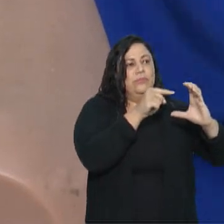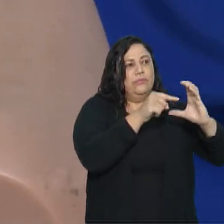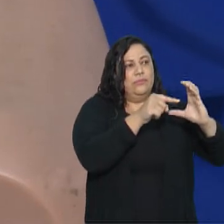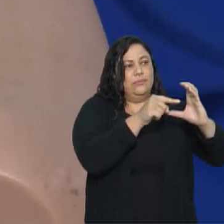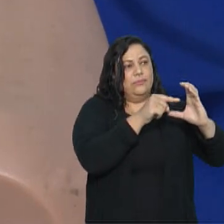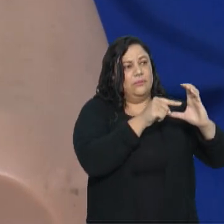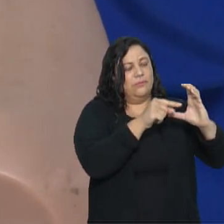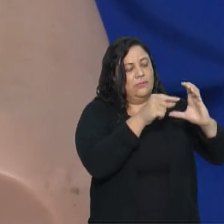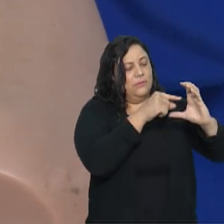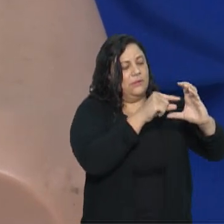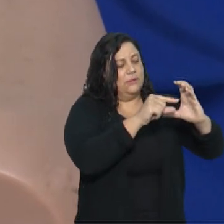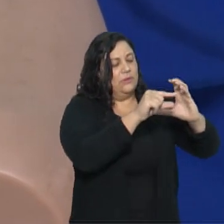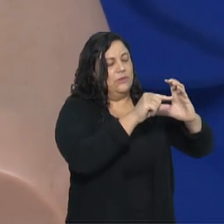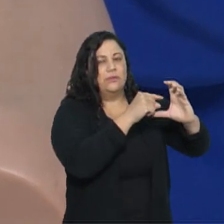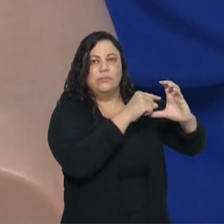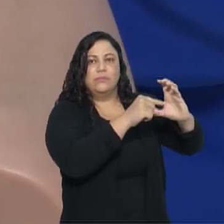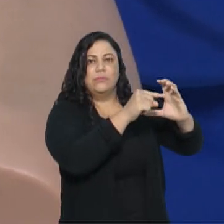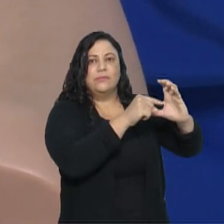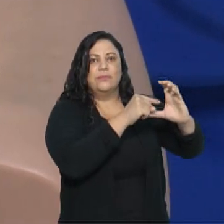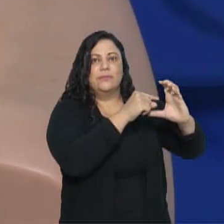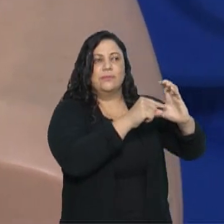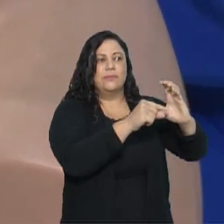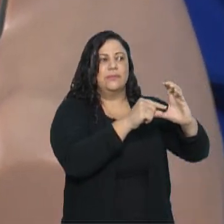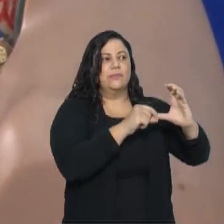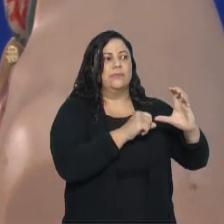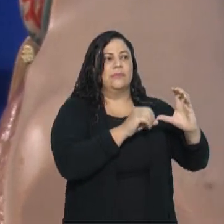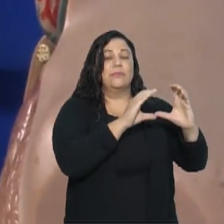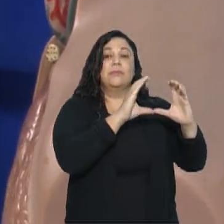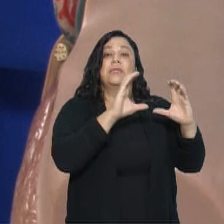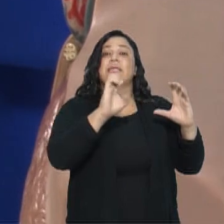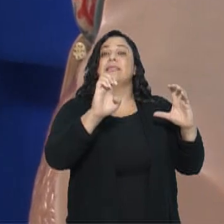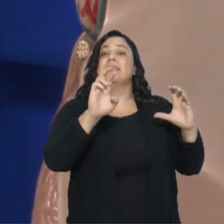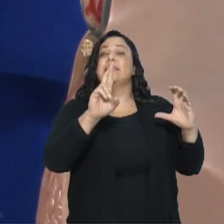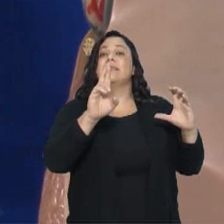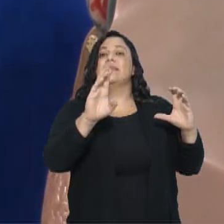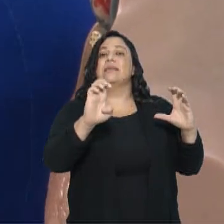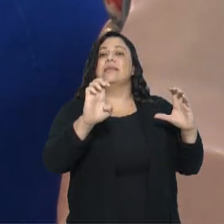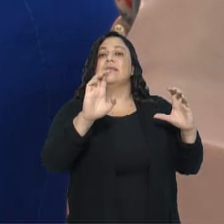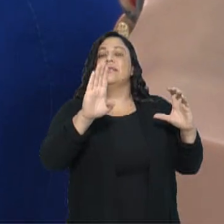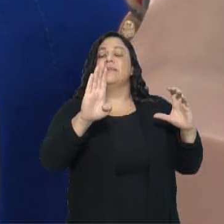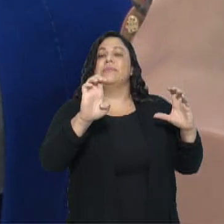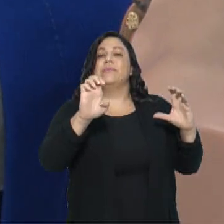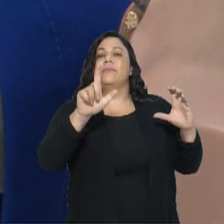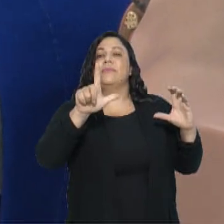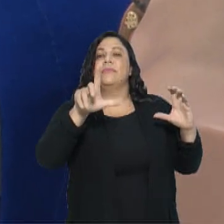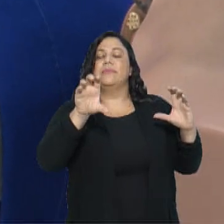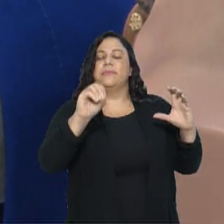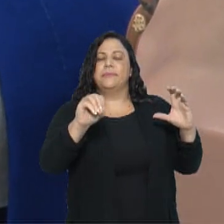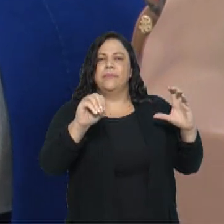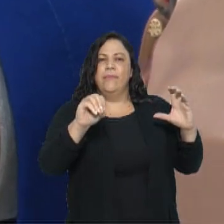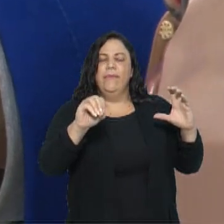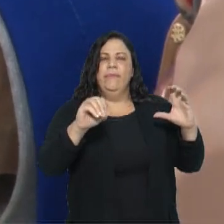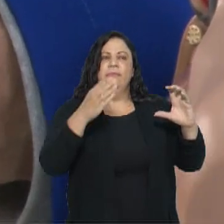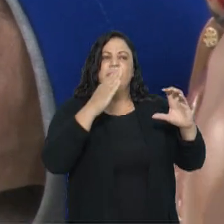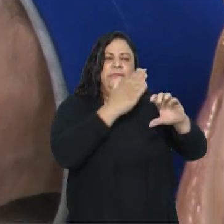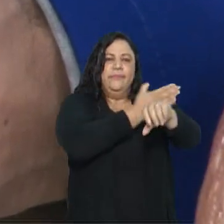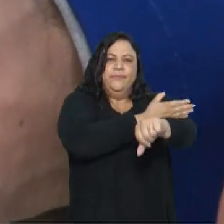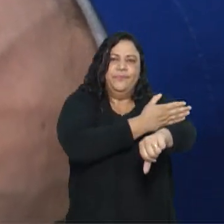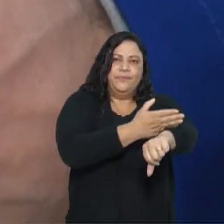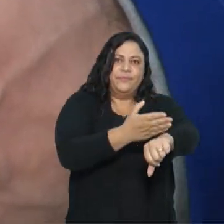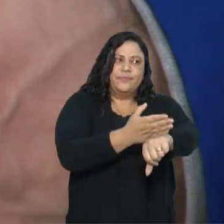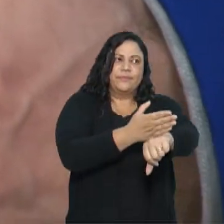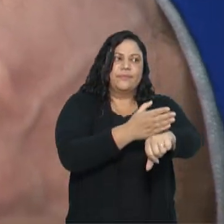aqui onde eu estou indicando com o meu dedo, o cerebelo, e aqui em branco eu tenho o